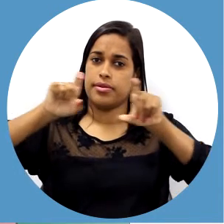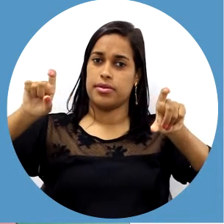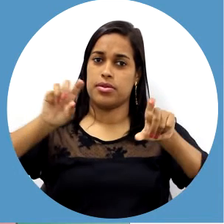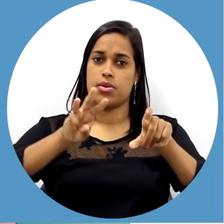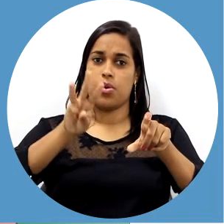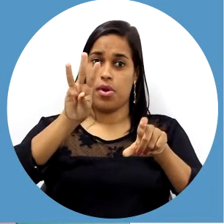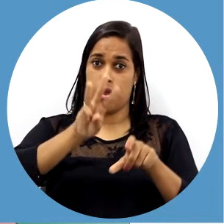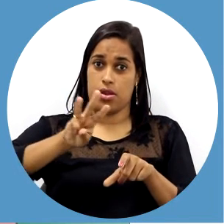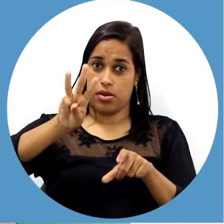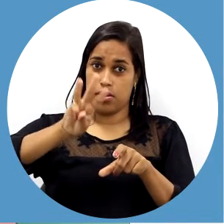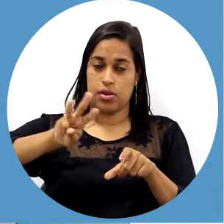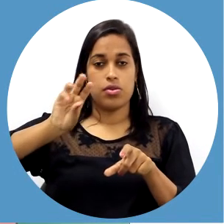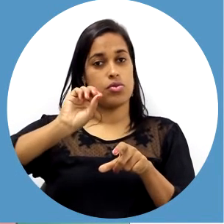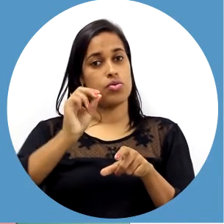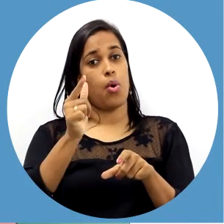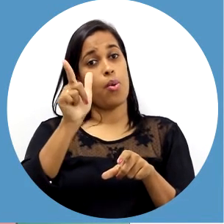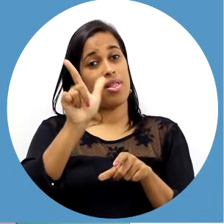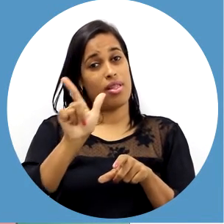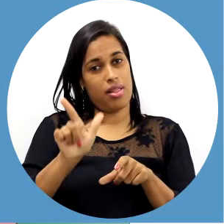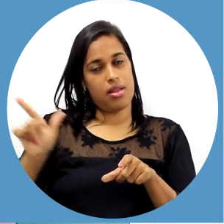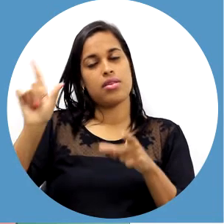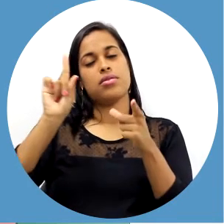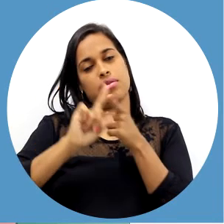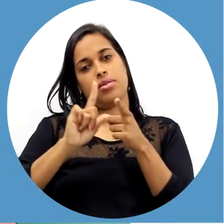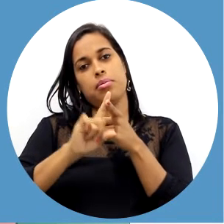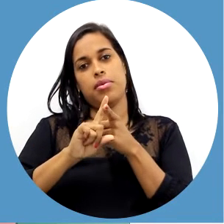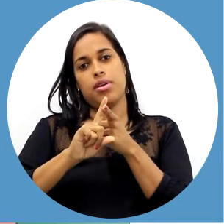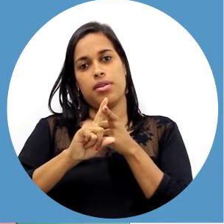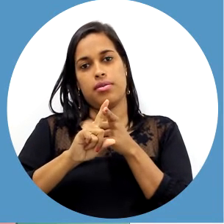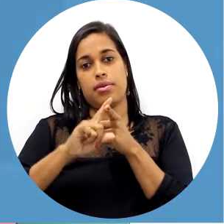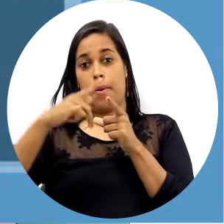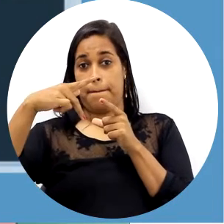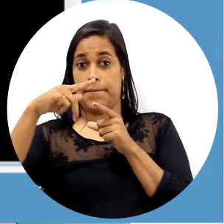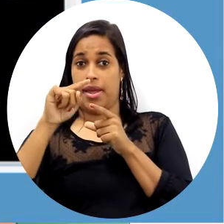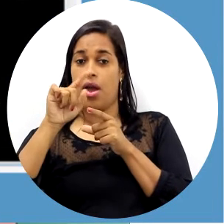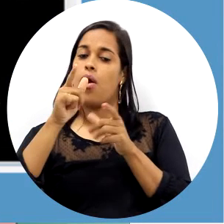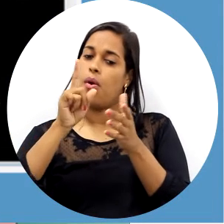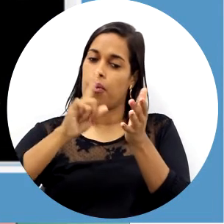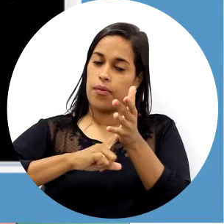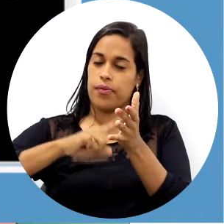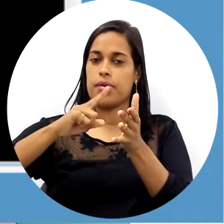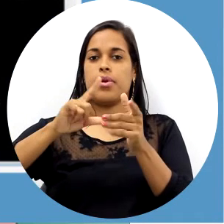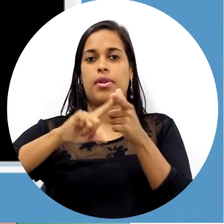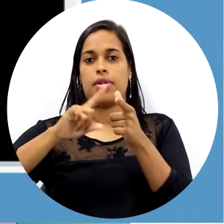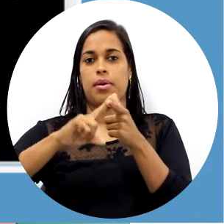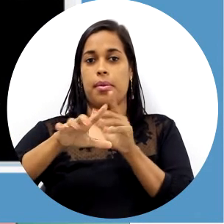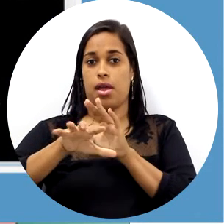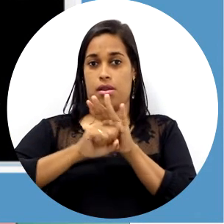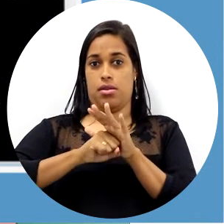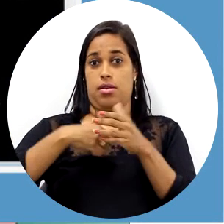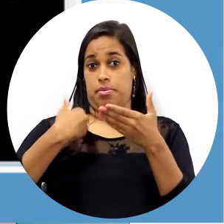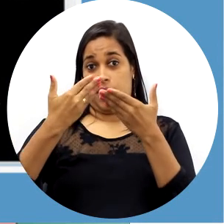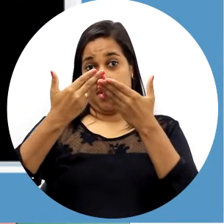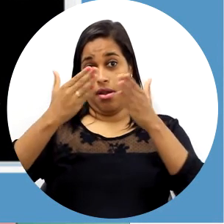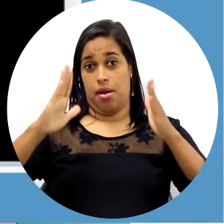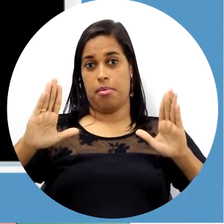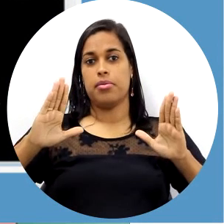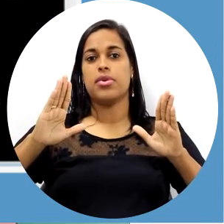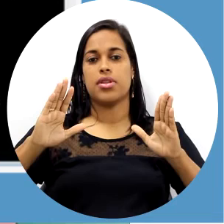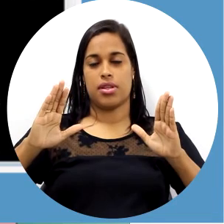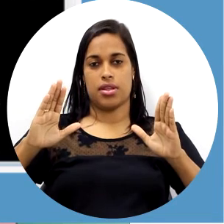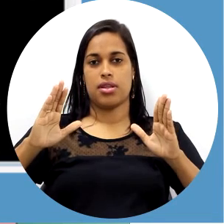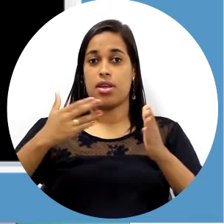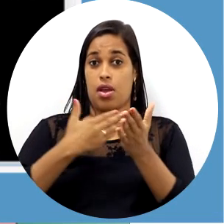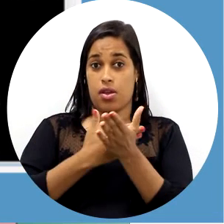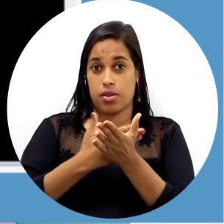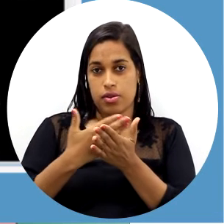endereço MAC, tanto no Windows quanto no Linux. No Windows, basta você dar o comando ipconfig/algo. Então, vai aparecer, você vai ter que abrir